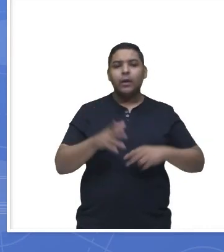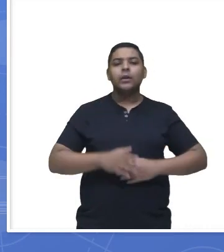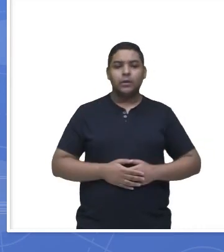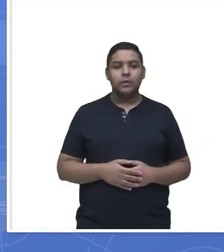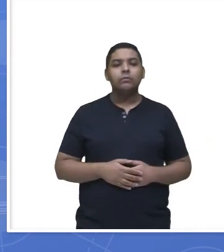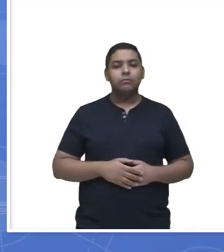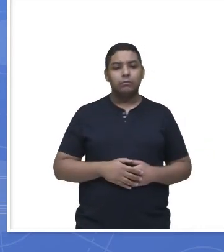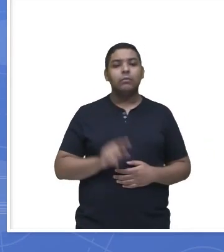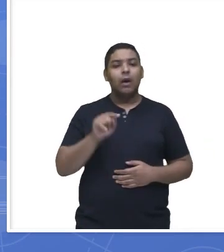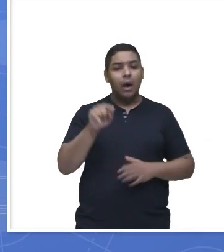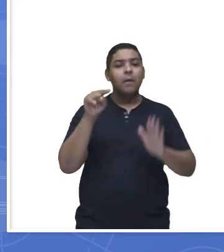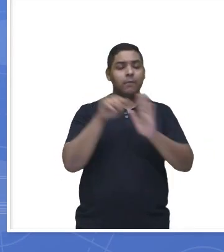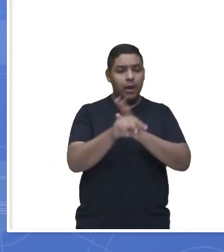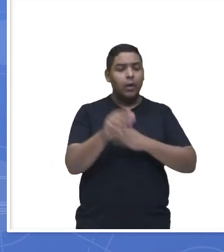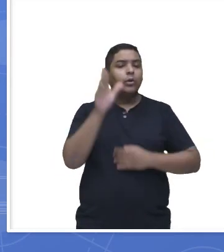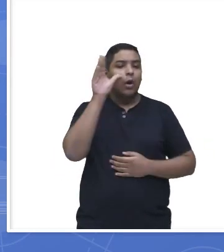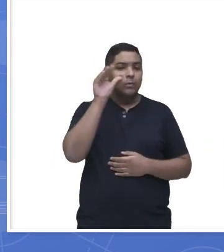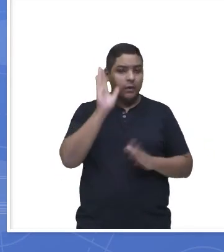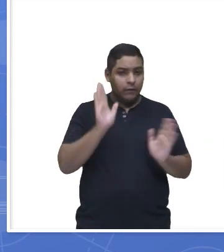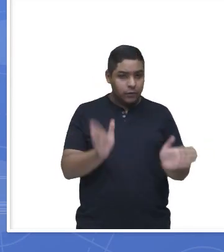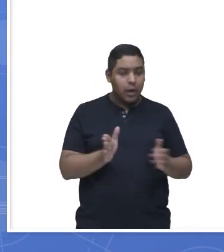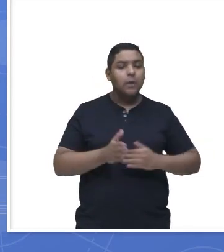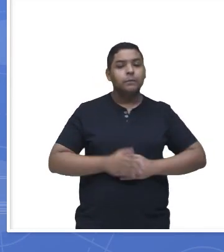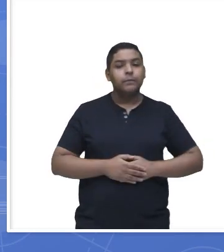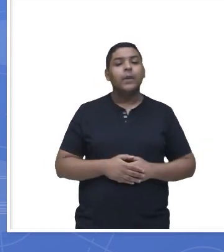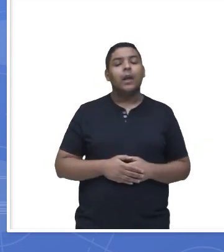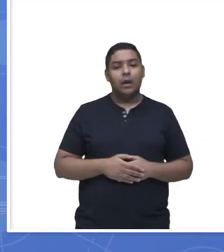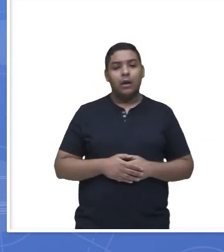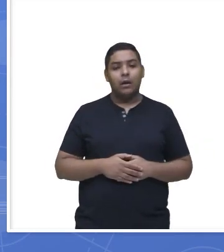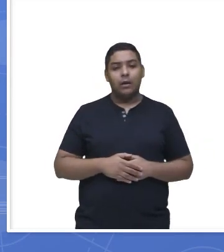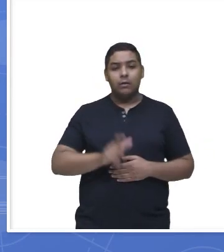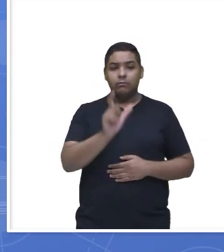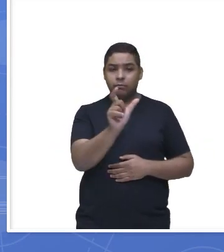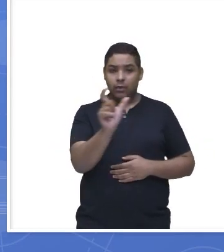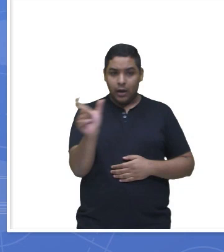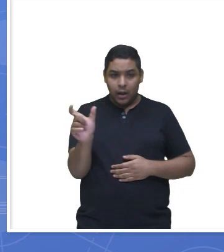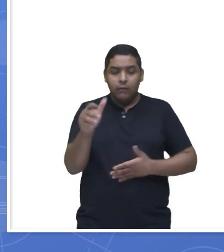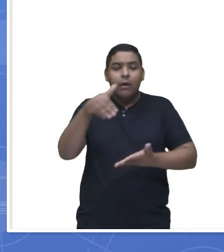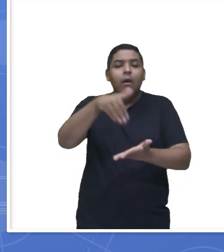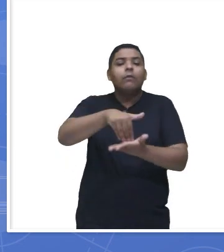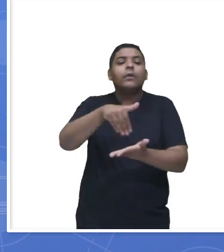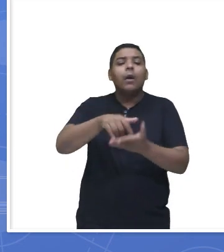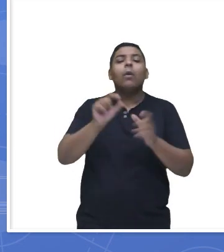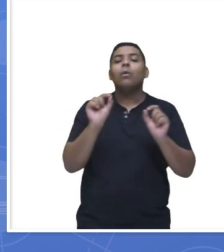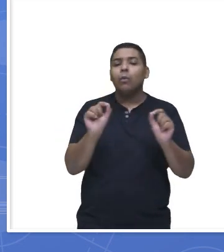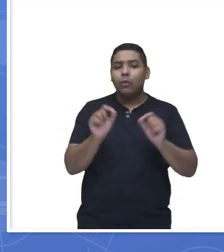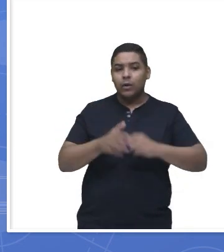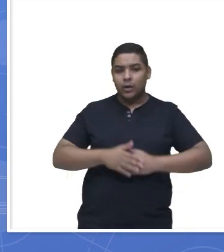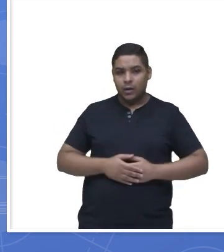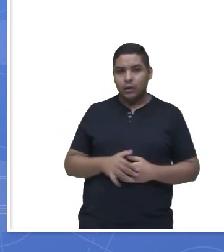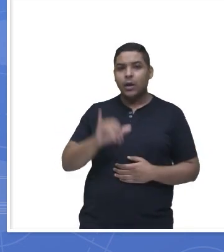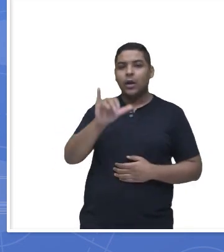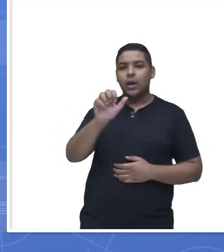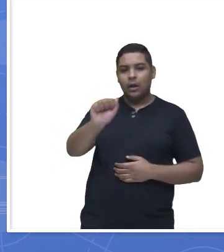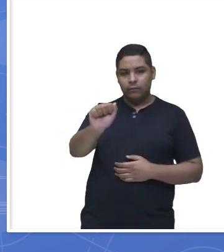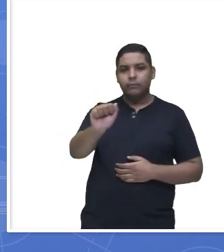podem observar, a gente está falando sobre as palavras terminadas aí no IA, não é